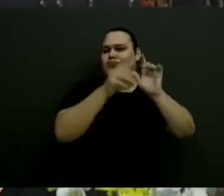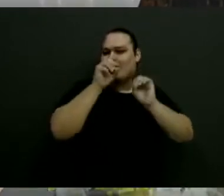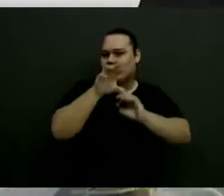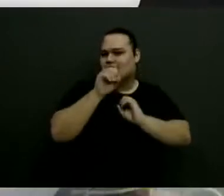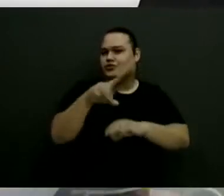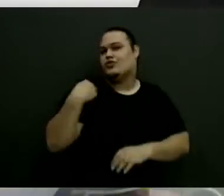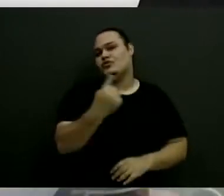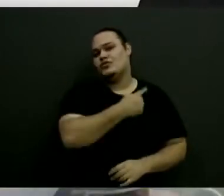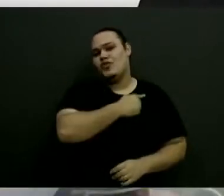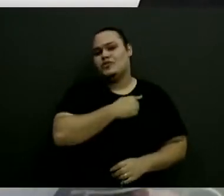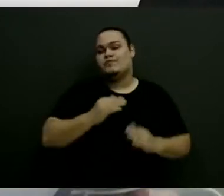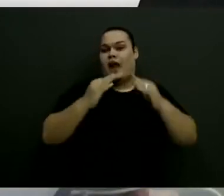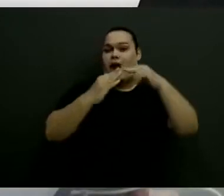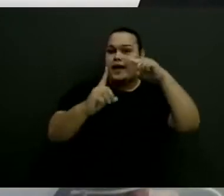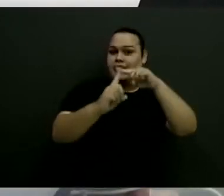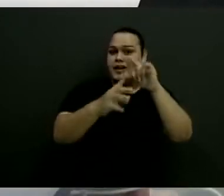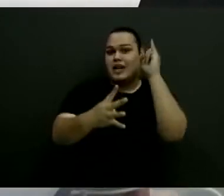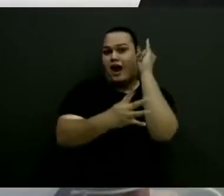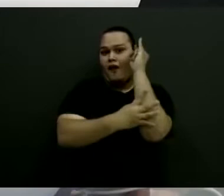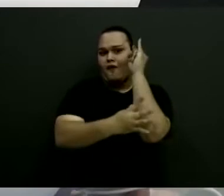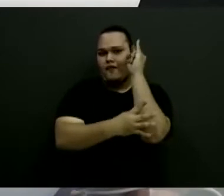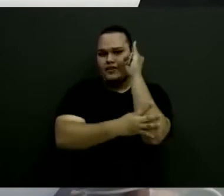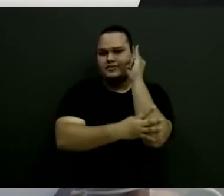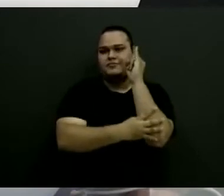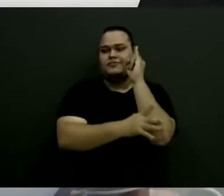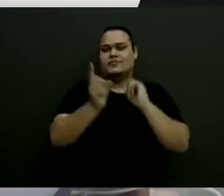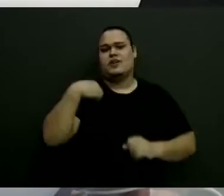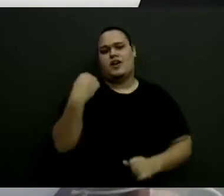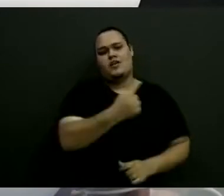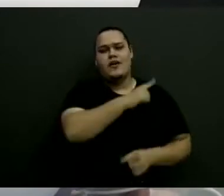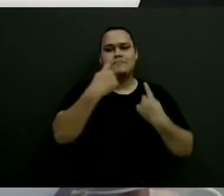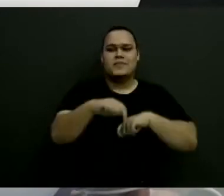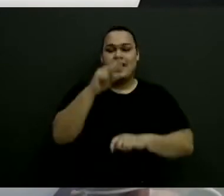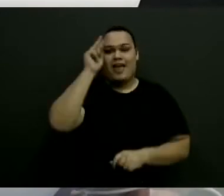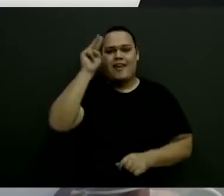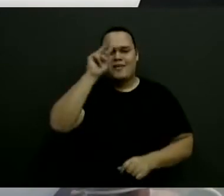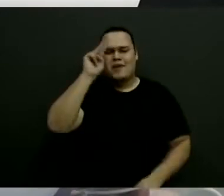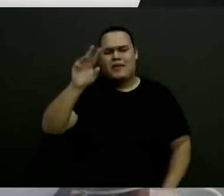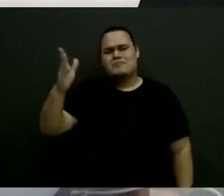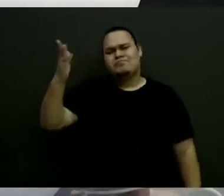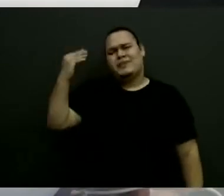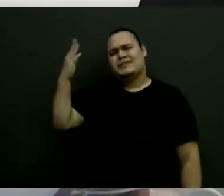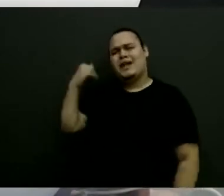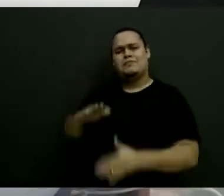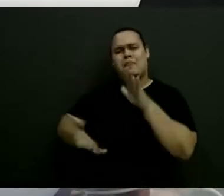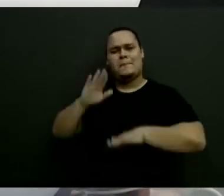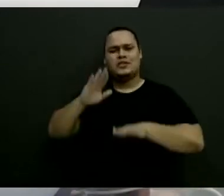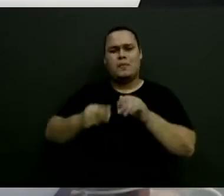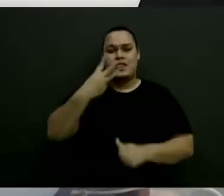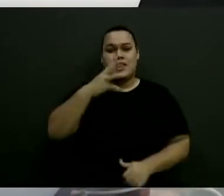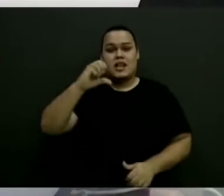sobre as raízes da igreja quadrangular, eu lembro que há 39 anos